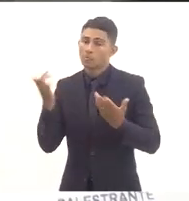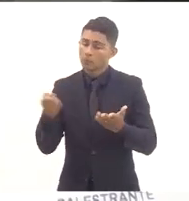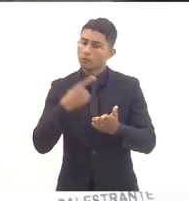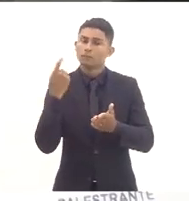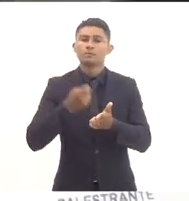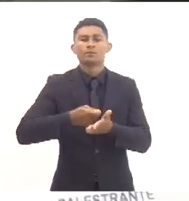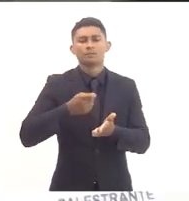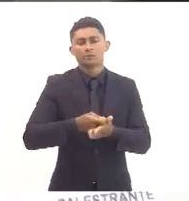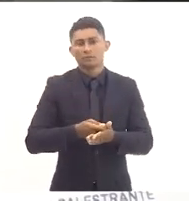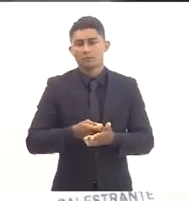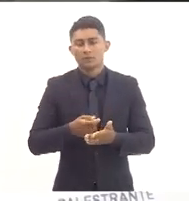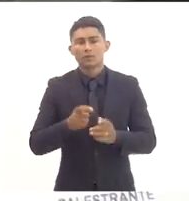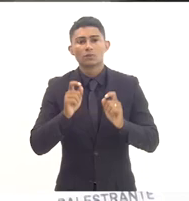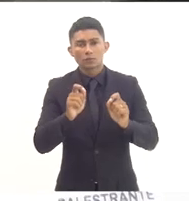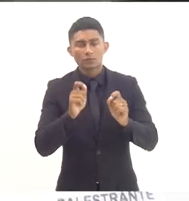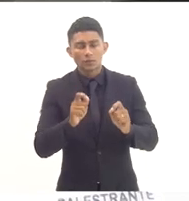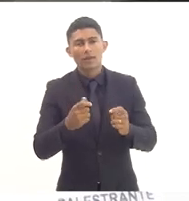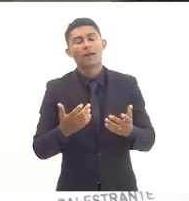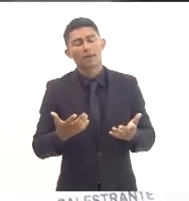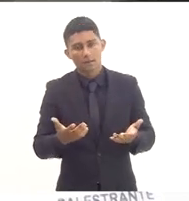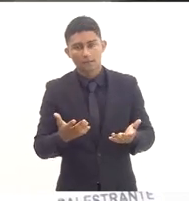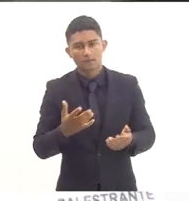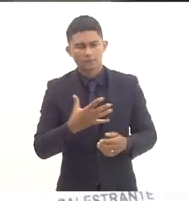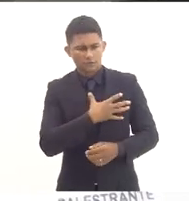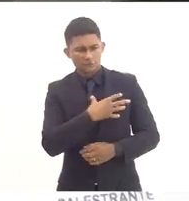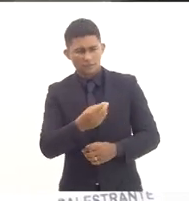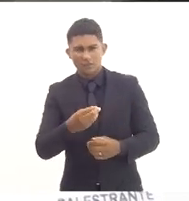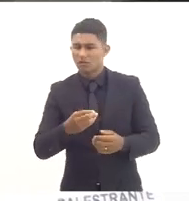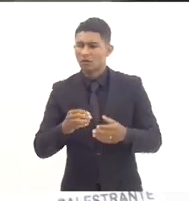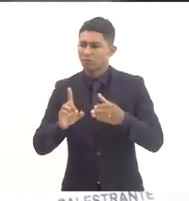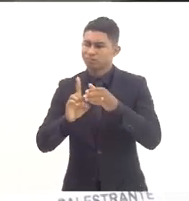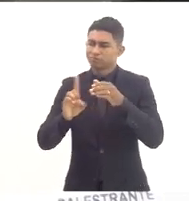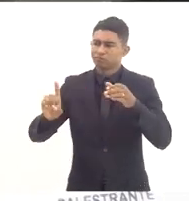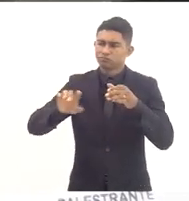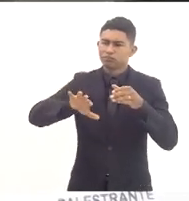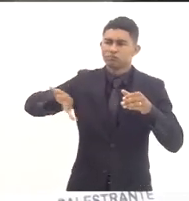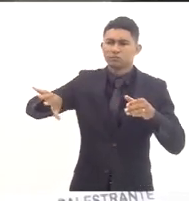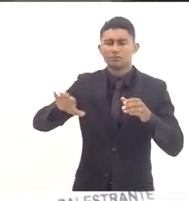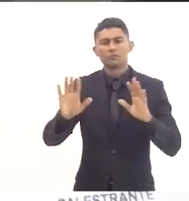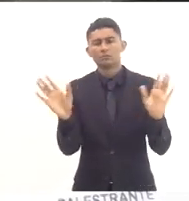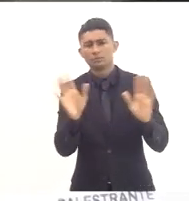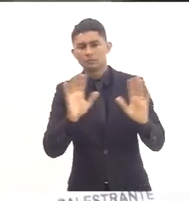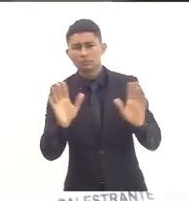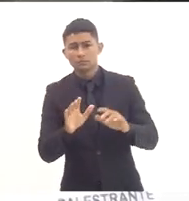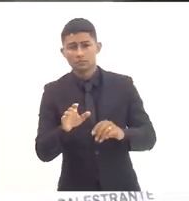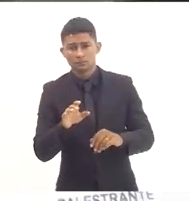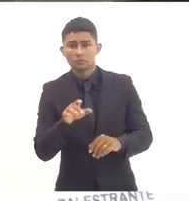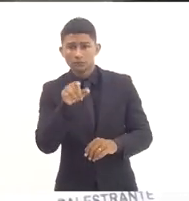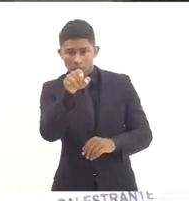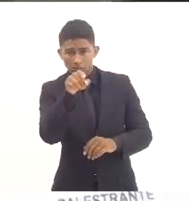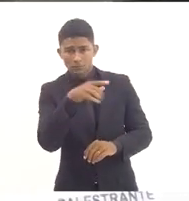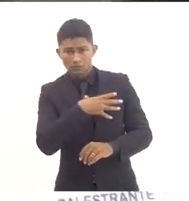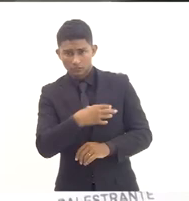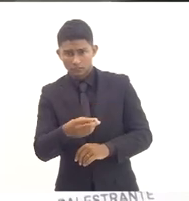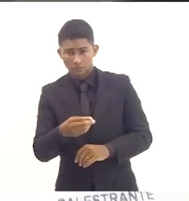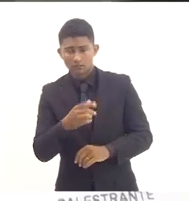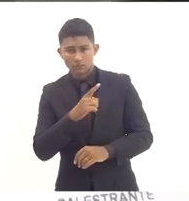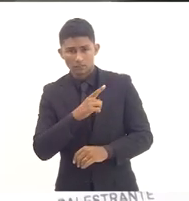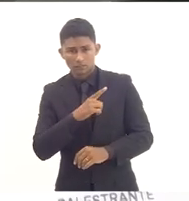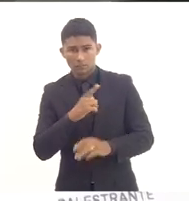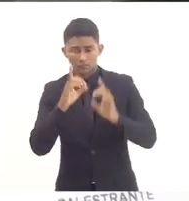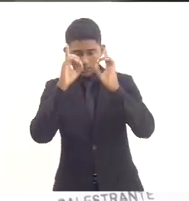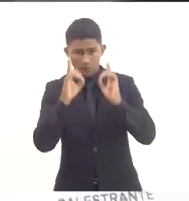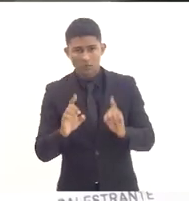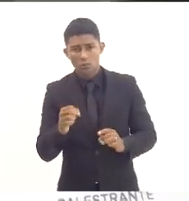não deixar nossos filhos sejam segregados não deixar que eles sejam excluídos fazer valia se você tem alguém com deficiência ou não na sua